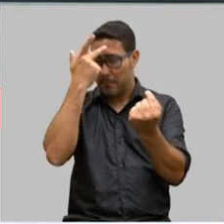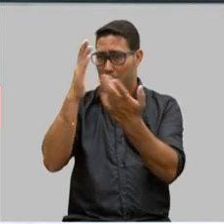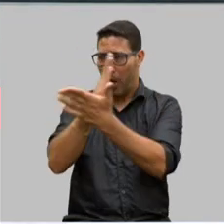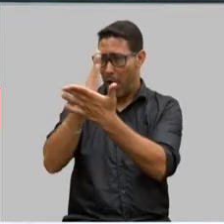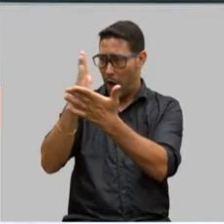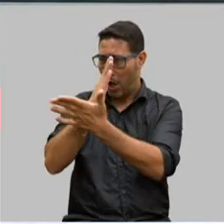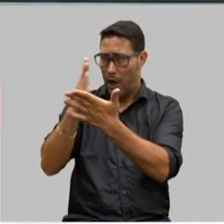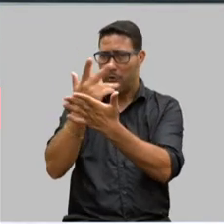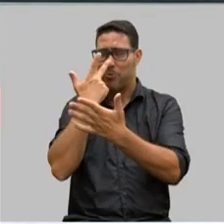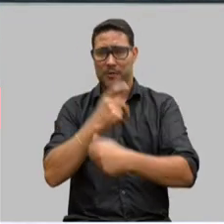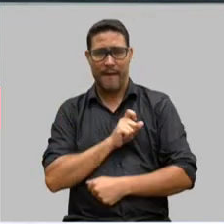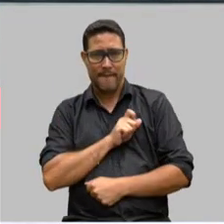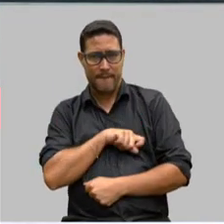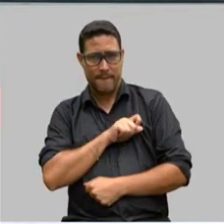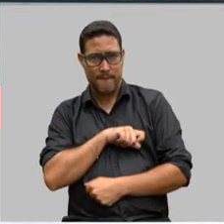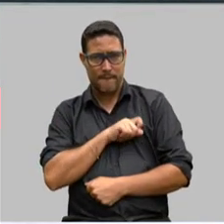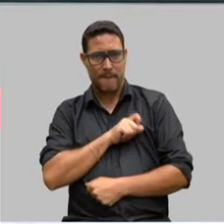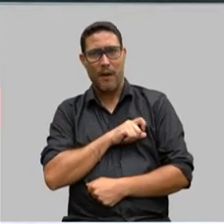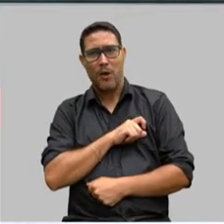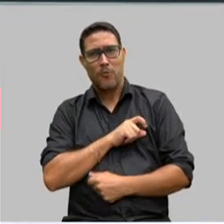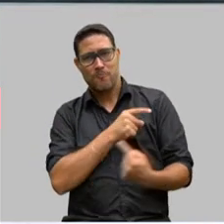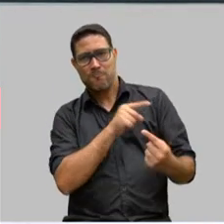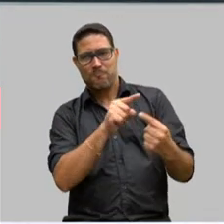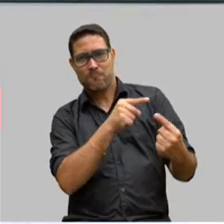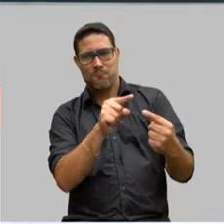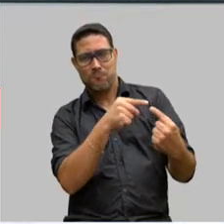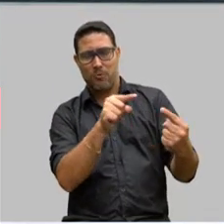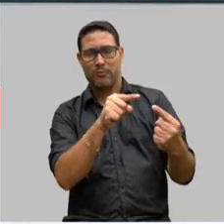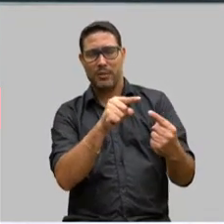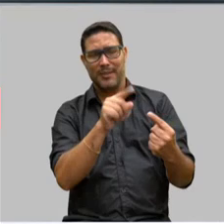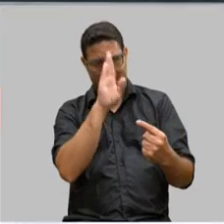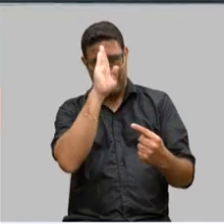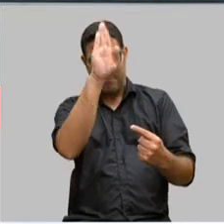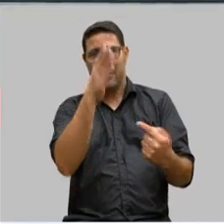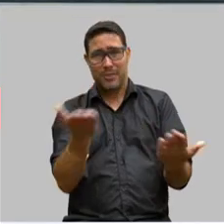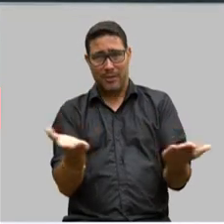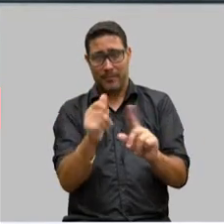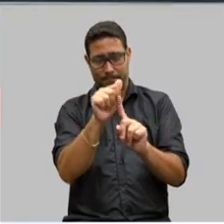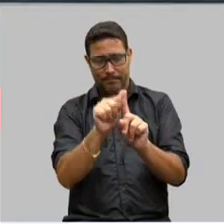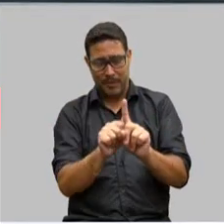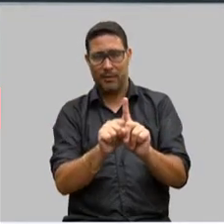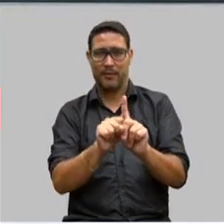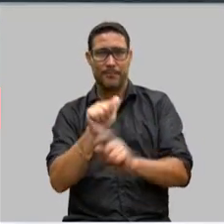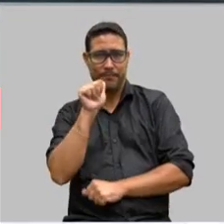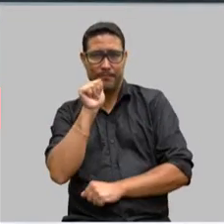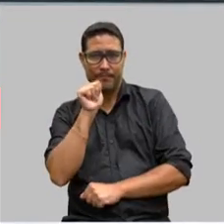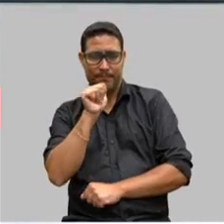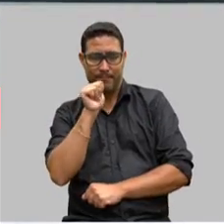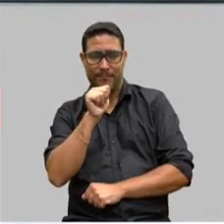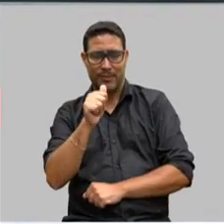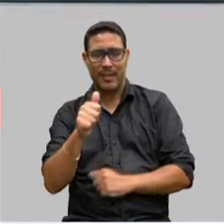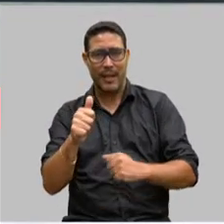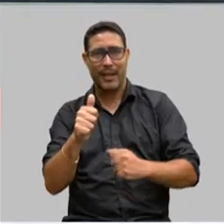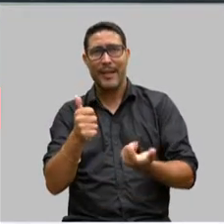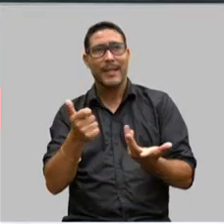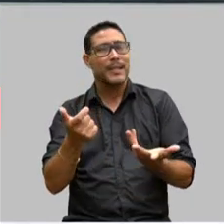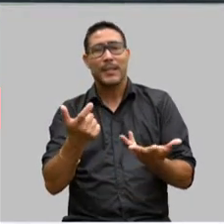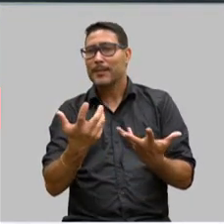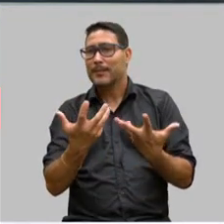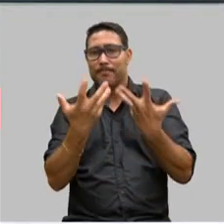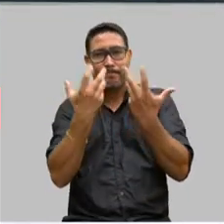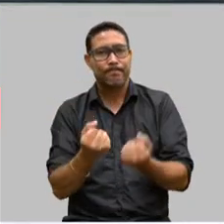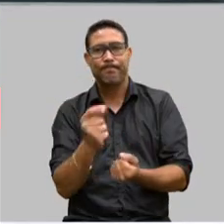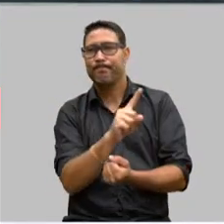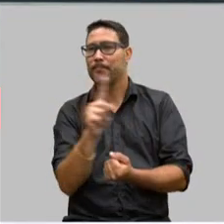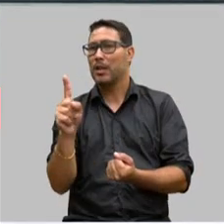enfrentou ultimamente. Nesse mês das mulheres, é intolerável que, num Estado democrático, agentes públicos